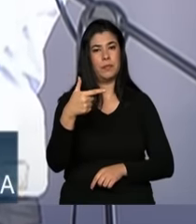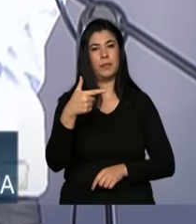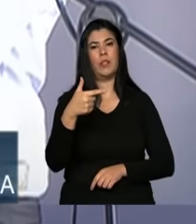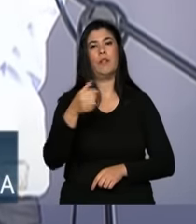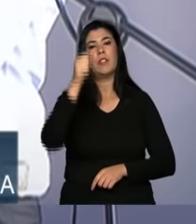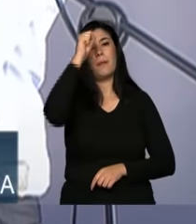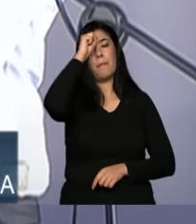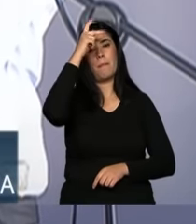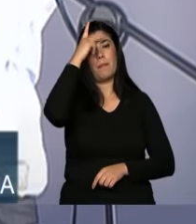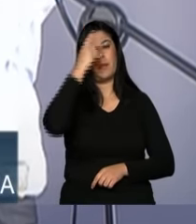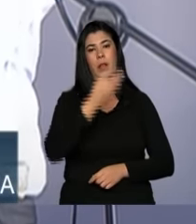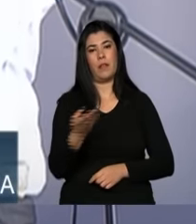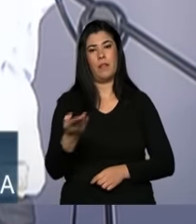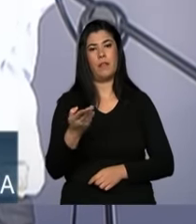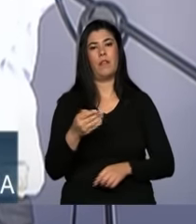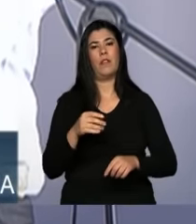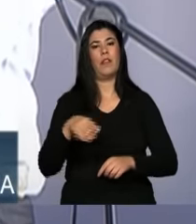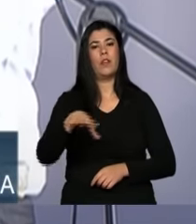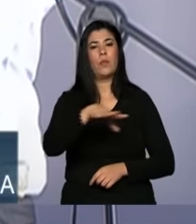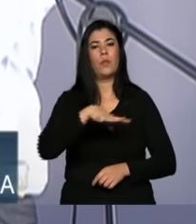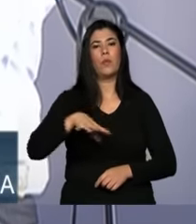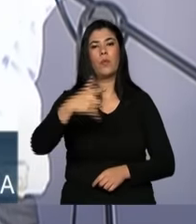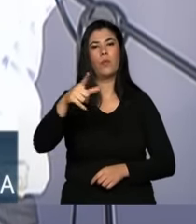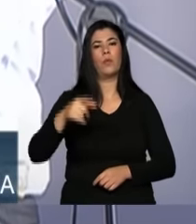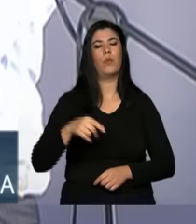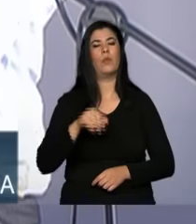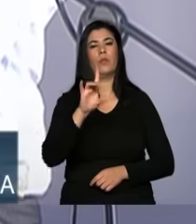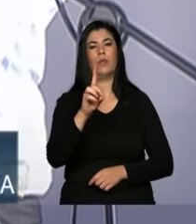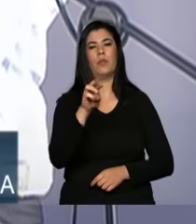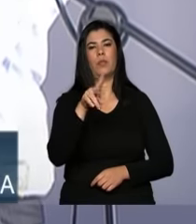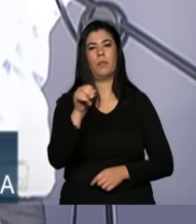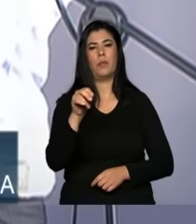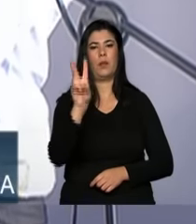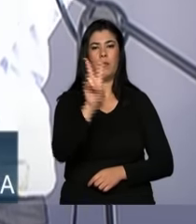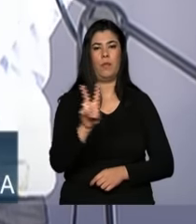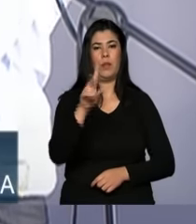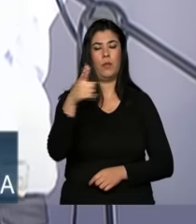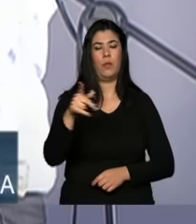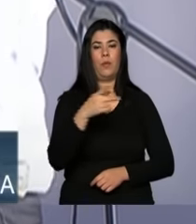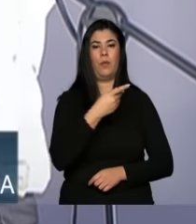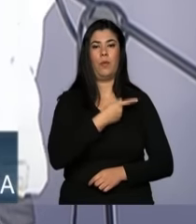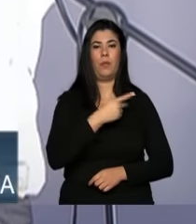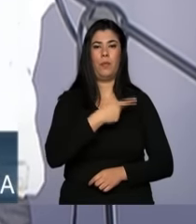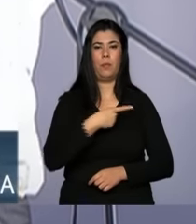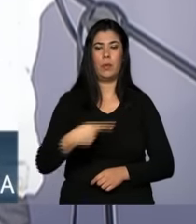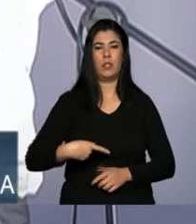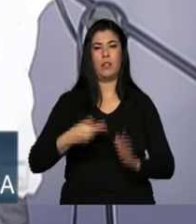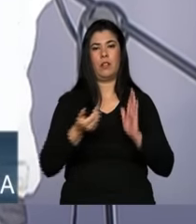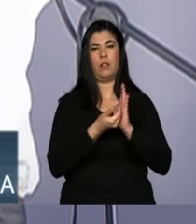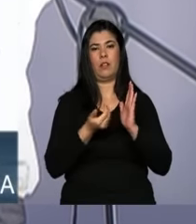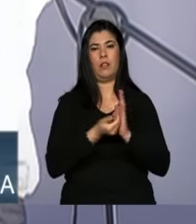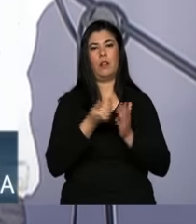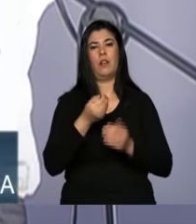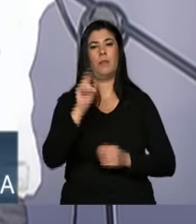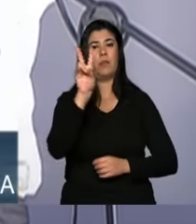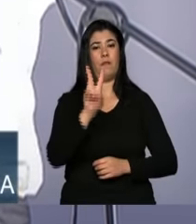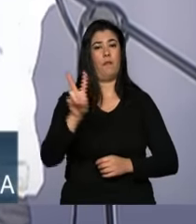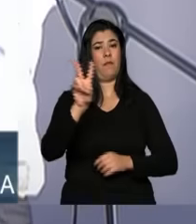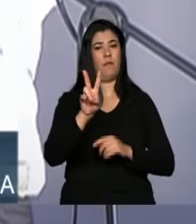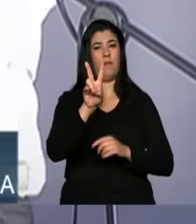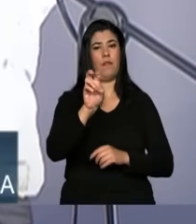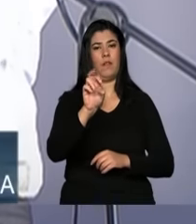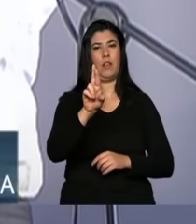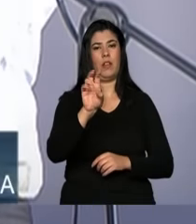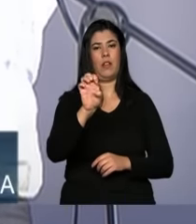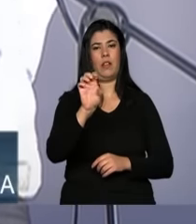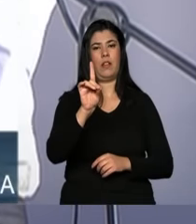região que estão aqui presentes, Damião, vereador e presidente da Câmara, saudar também todos os vereadores aqui,